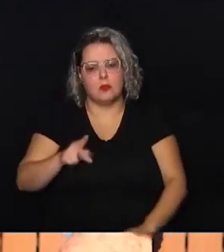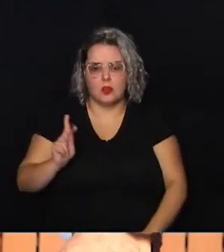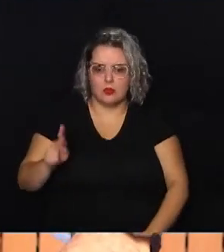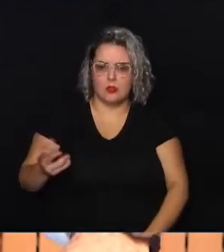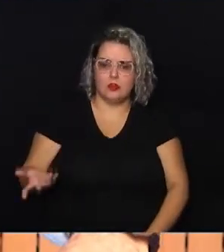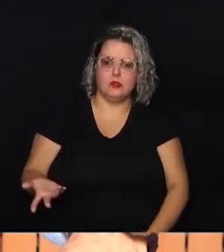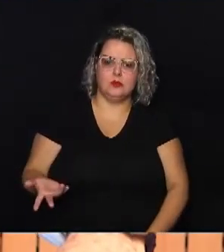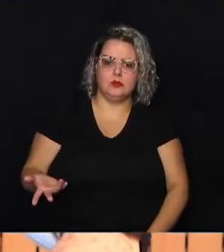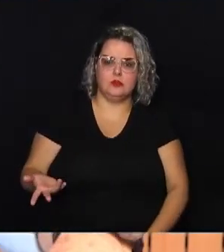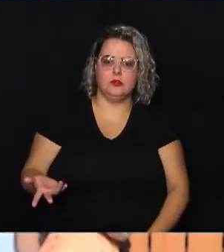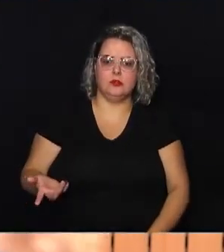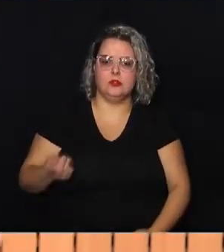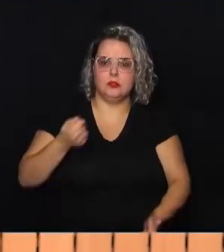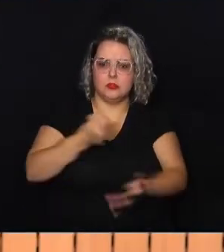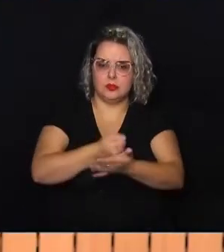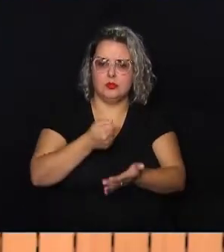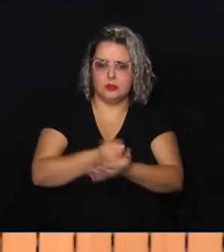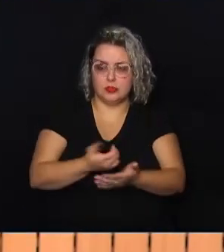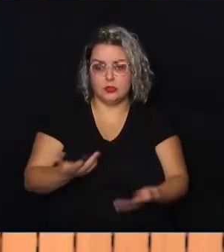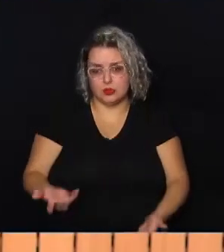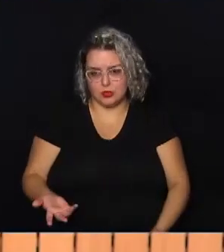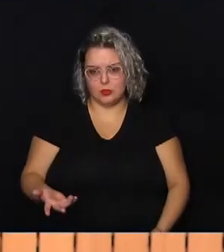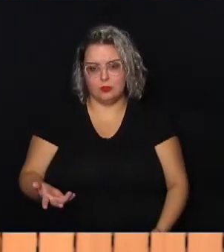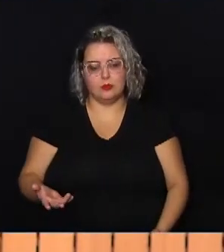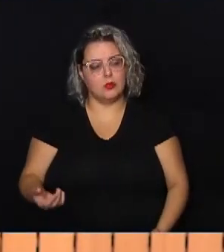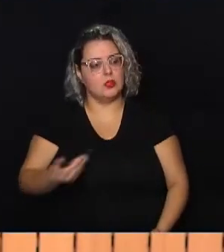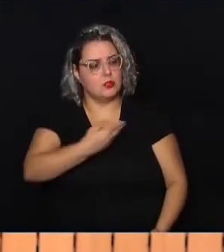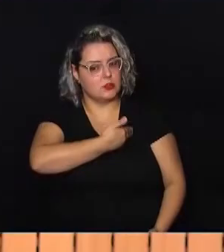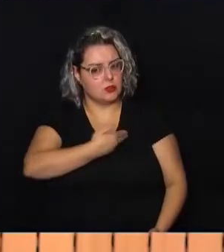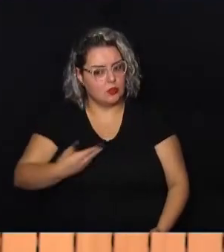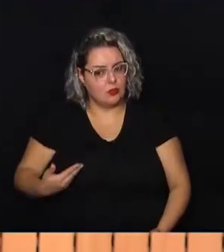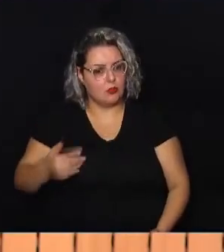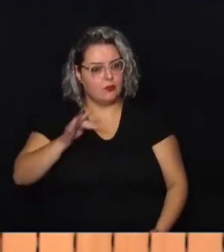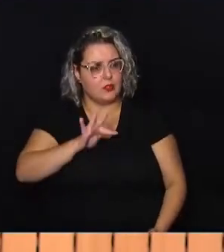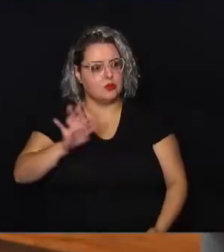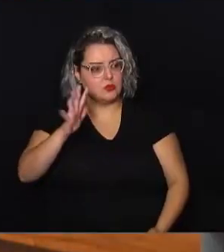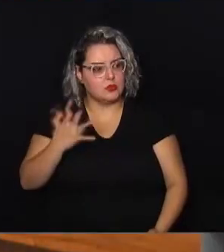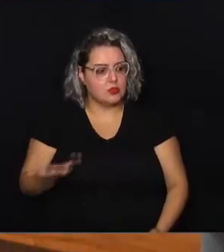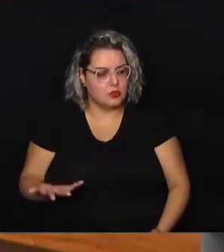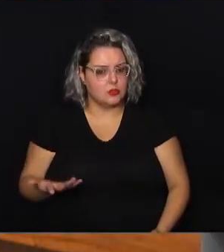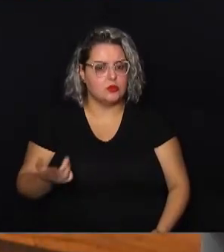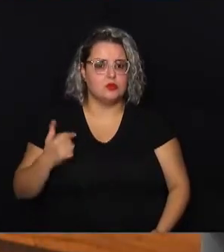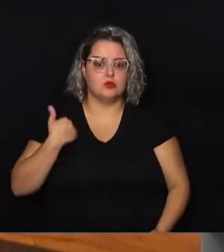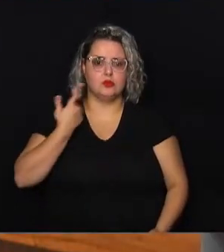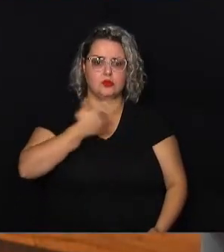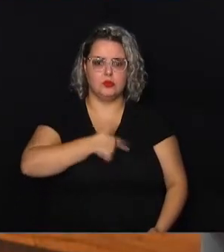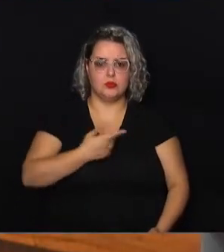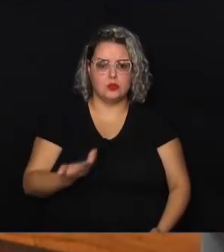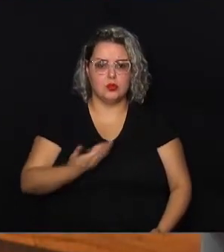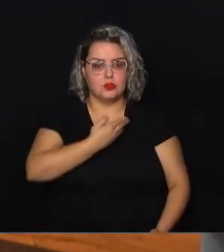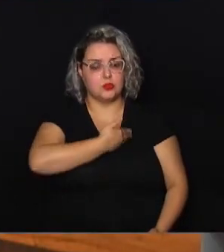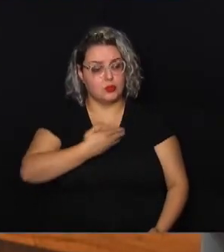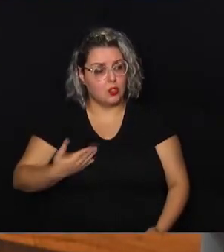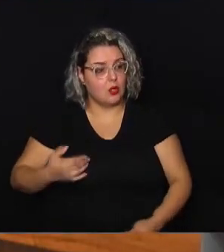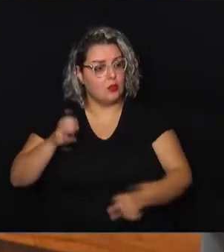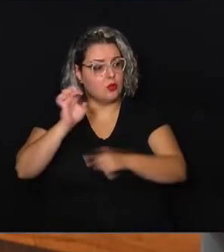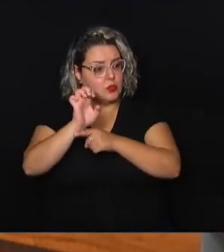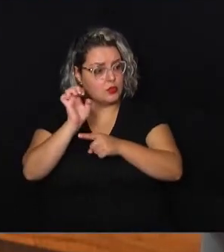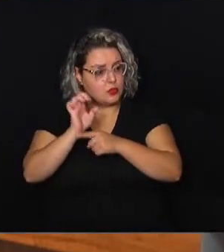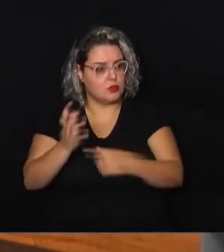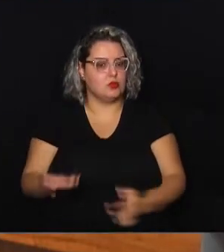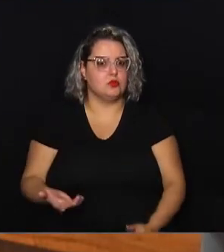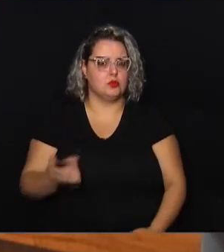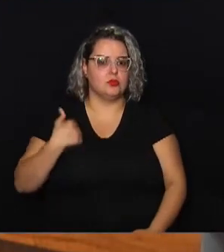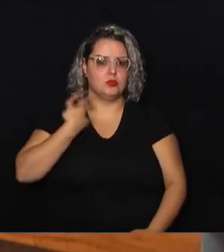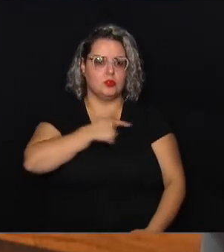cobre agora, talvez, desse novo governo federal, do nosso governo estadual, do nosso